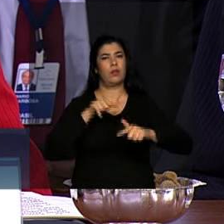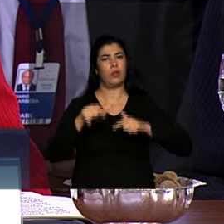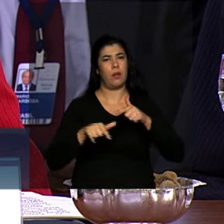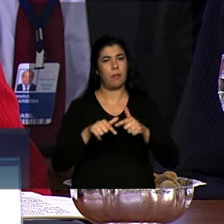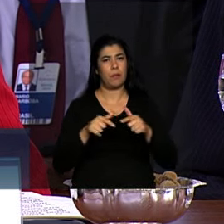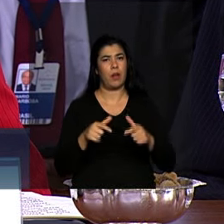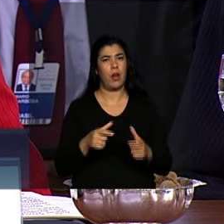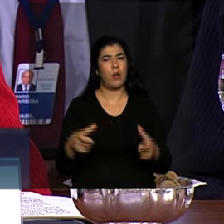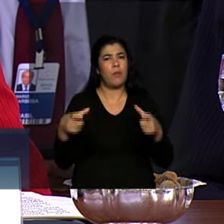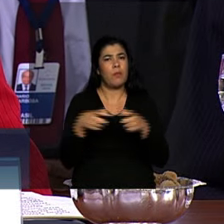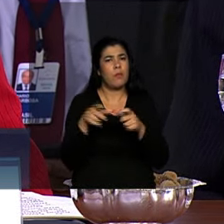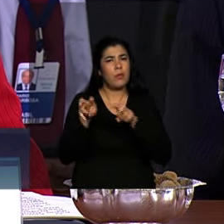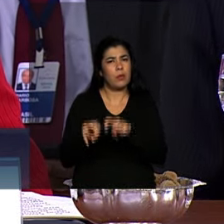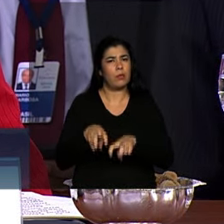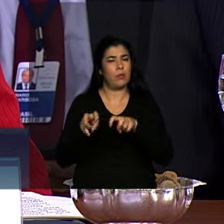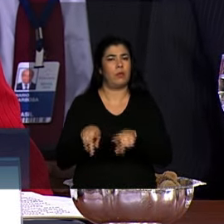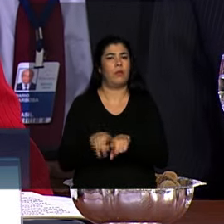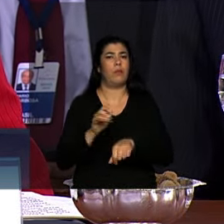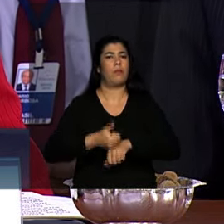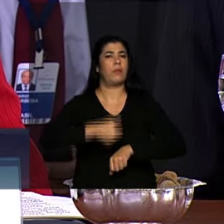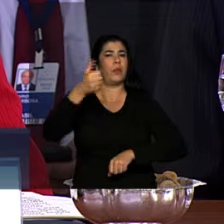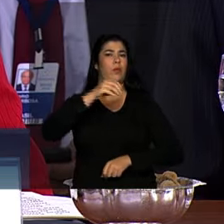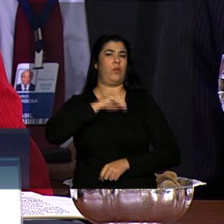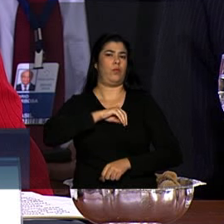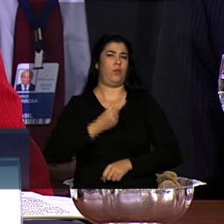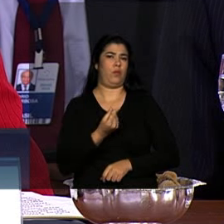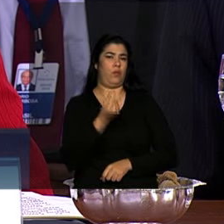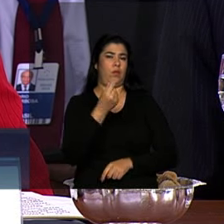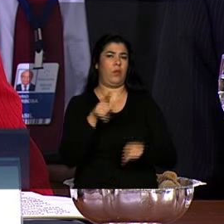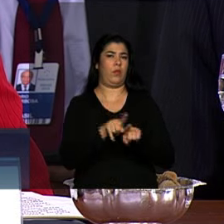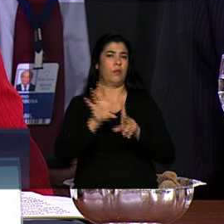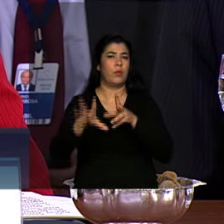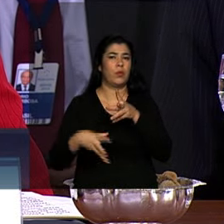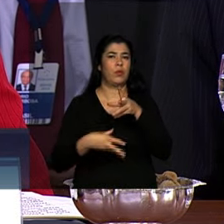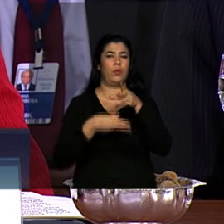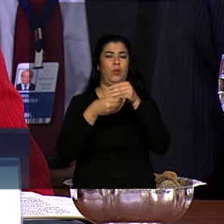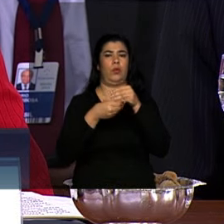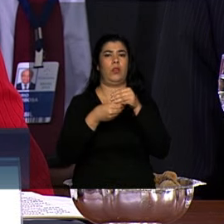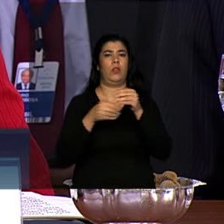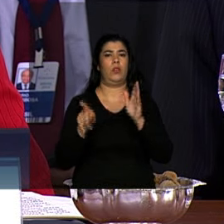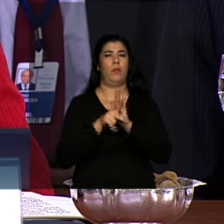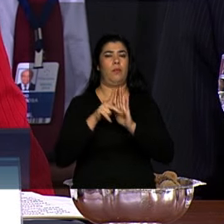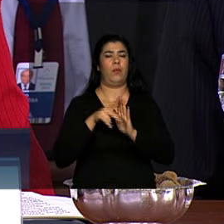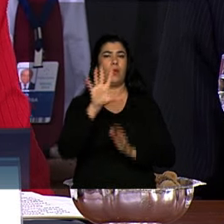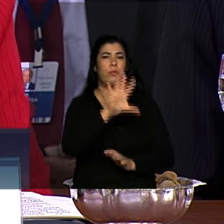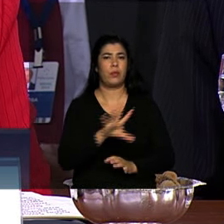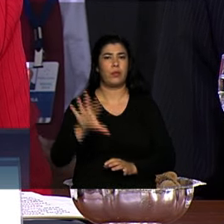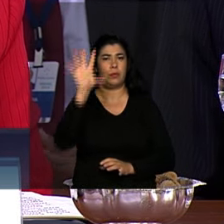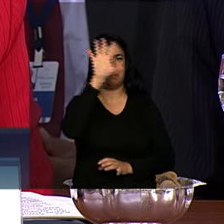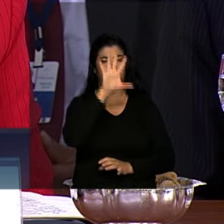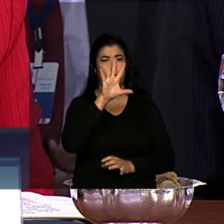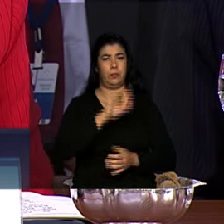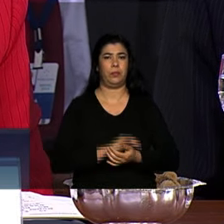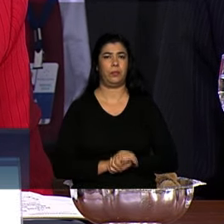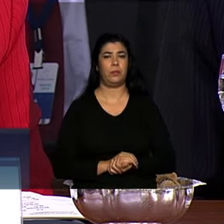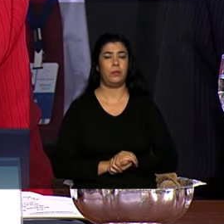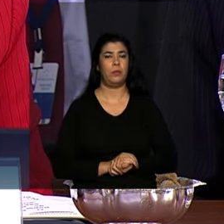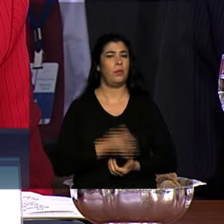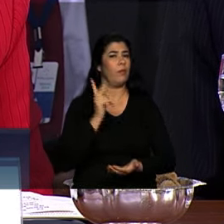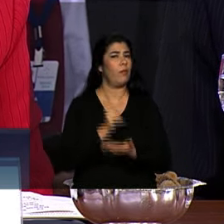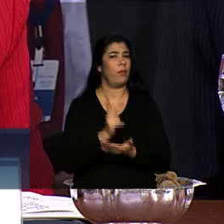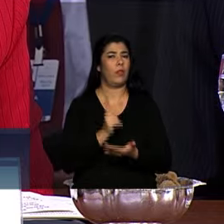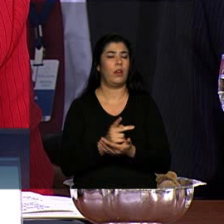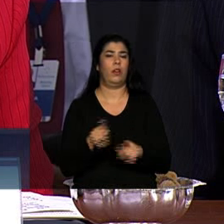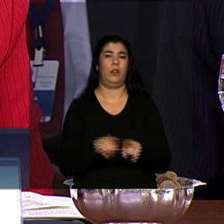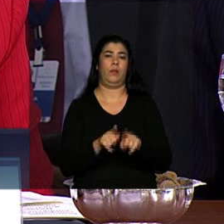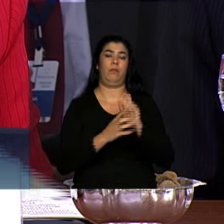trabalho, melhorando a sua renda e integrando mais a nossa região. Ao mesmo tempo,